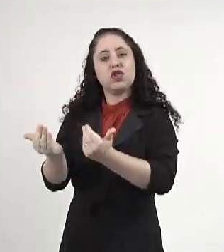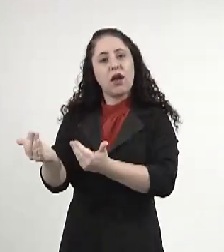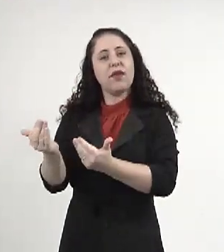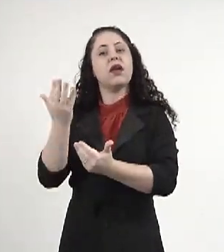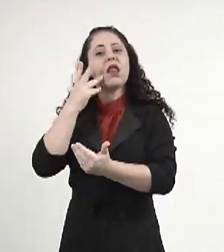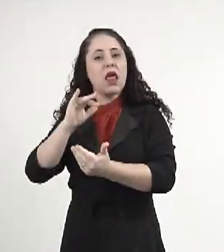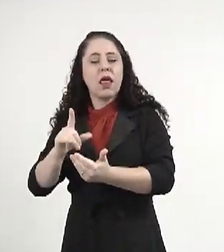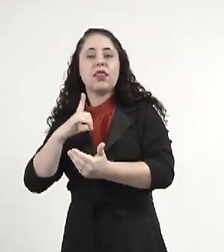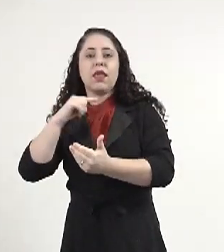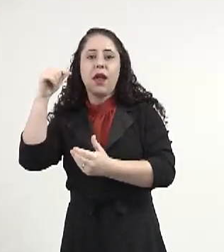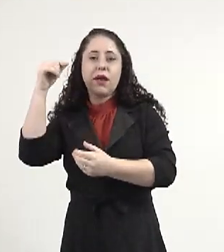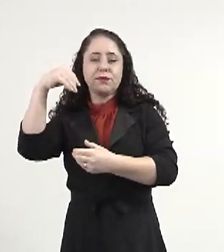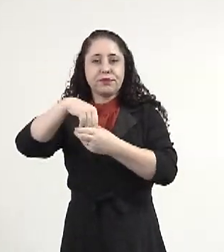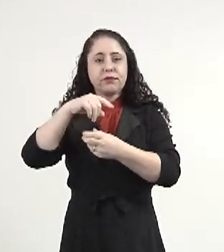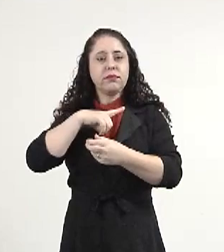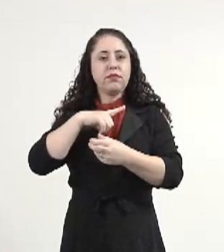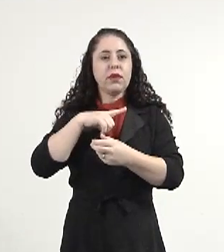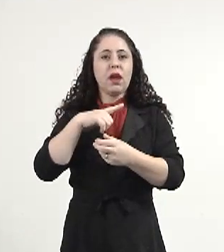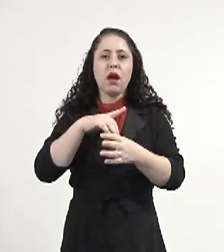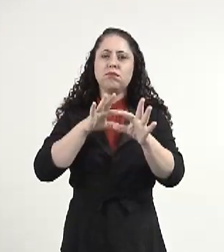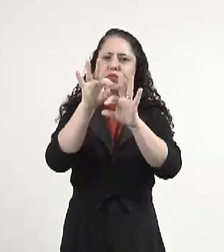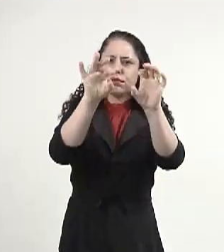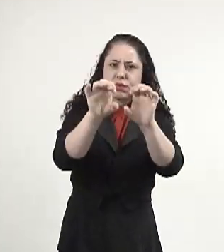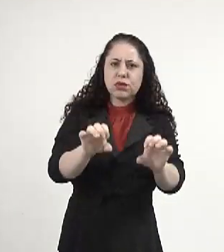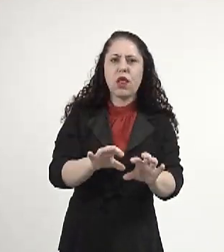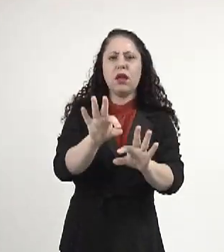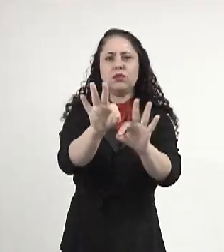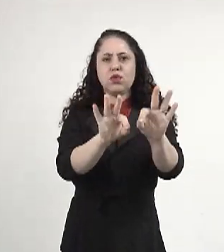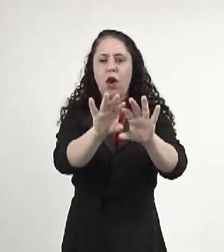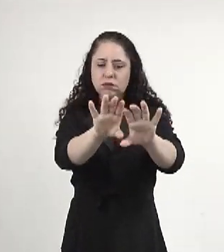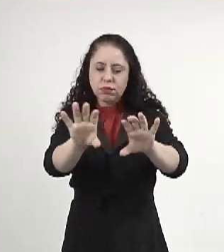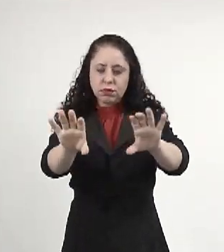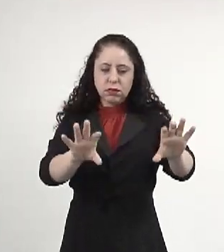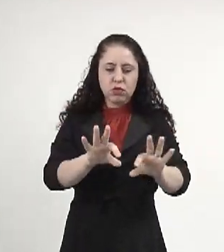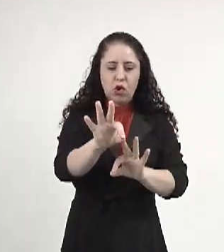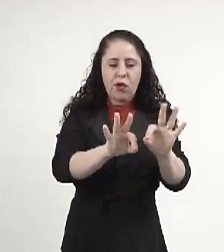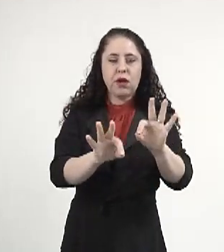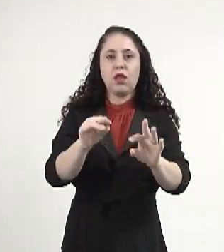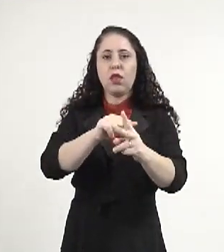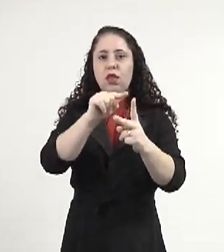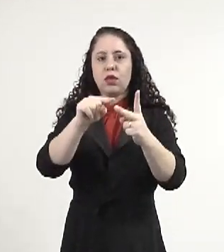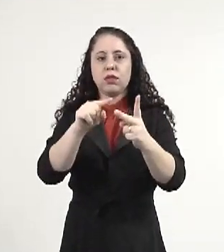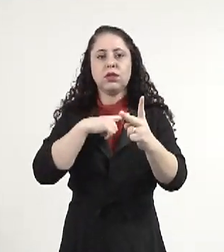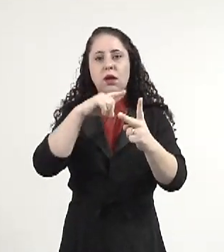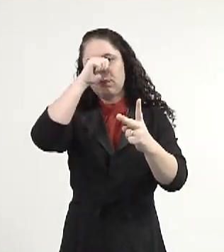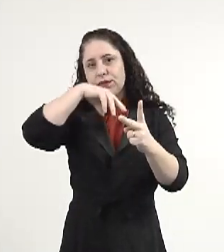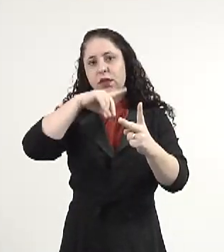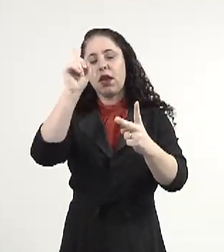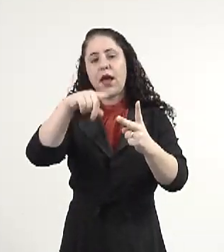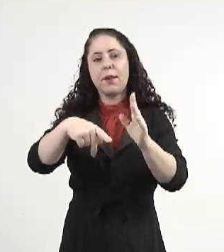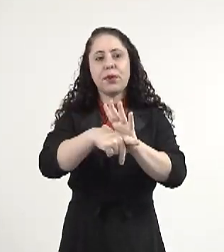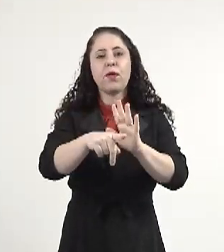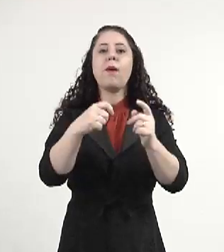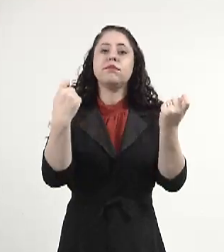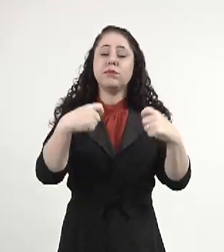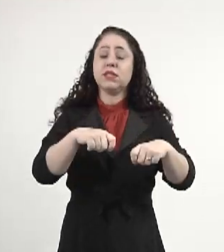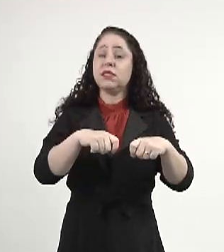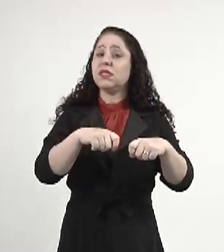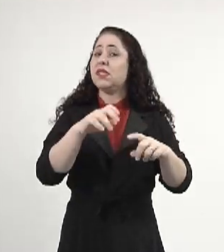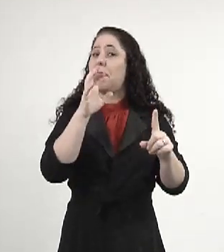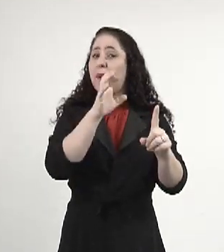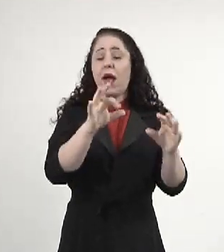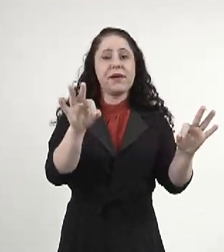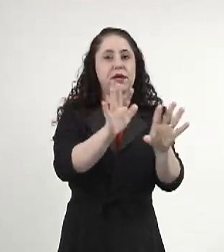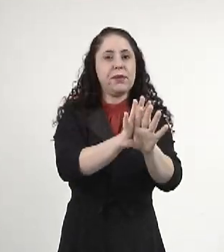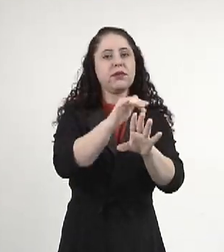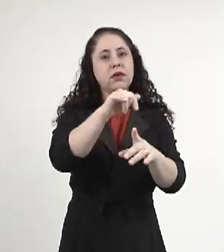capital, toda uma estrutura se dividindo hoje em 2 casos de violência que são extremos e que precisam ser atacados no